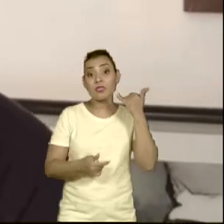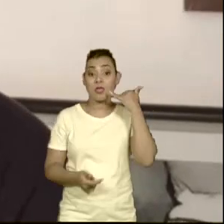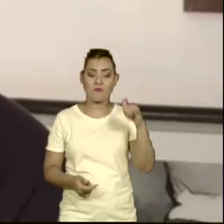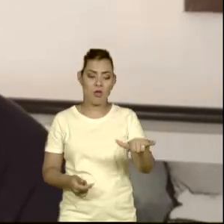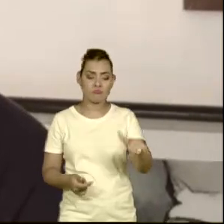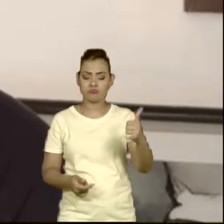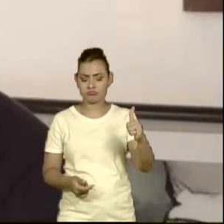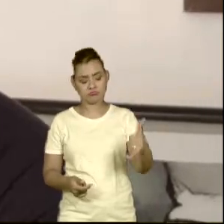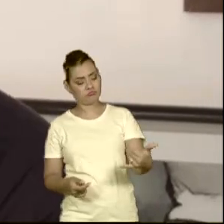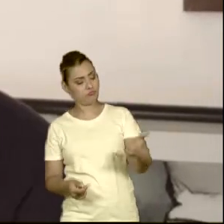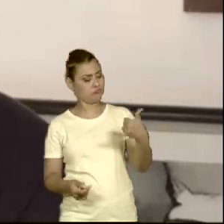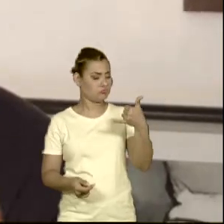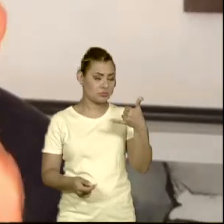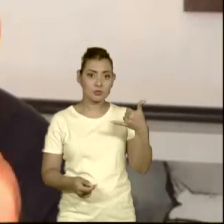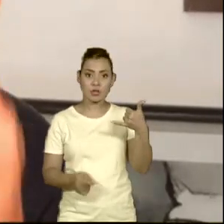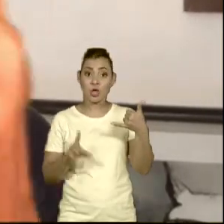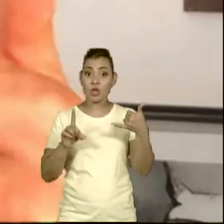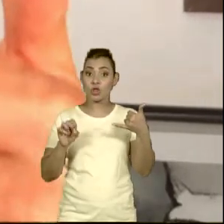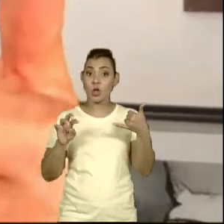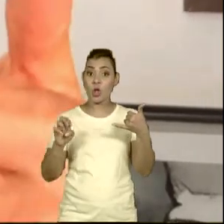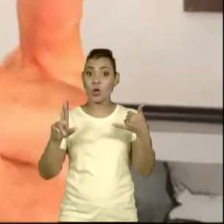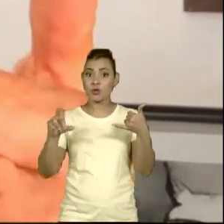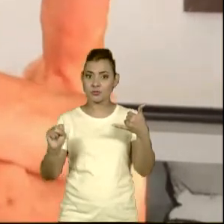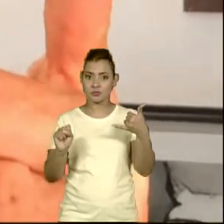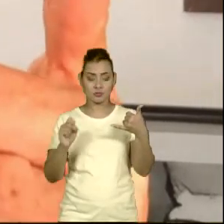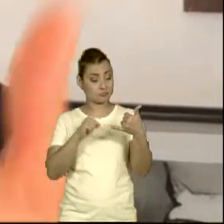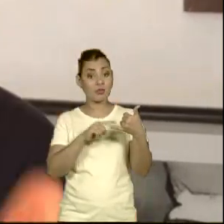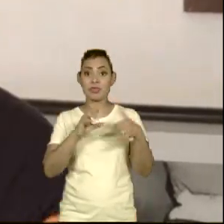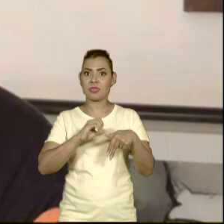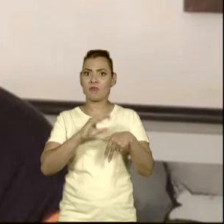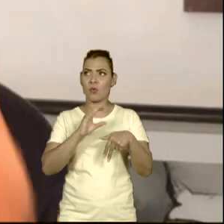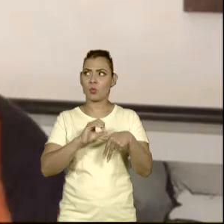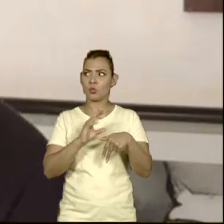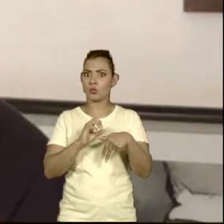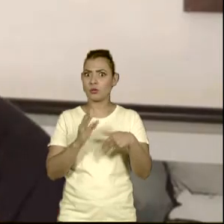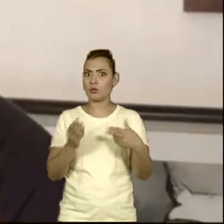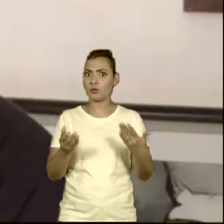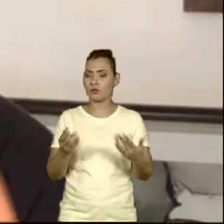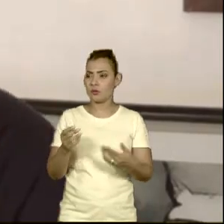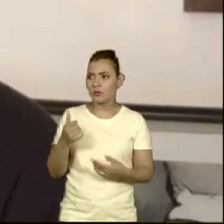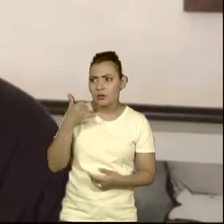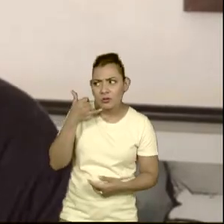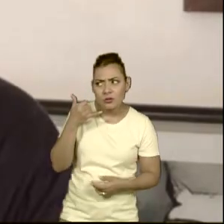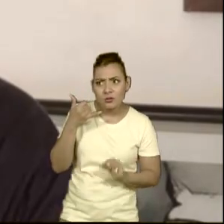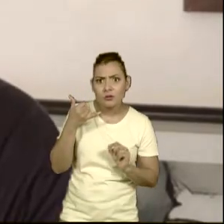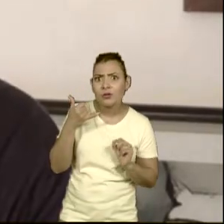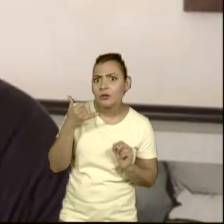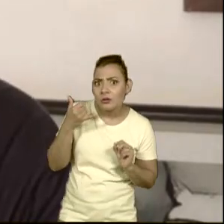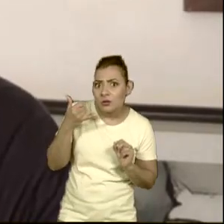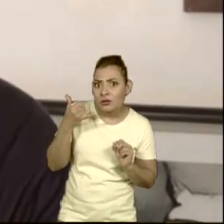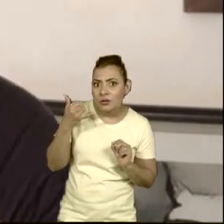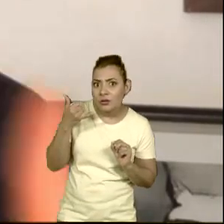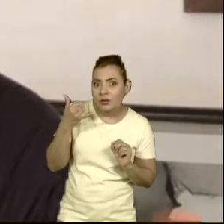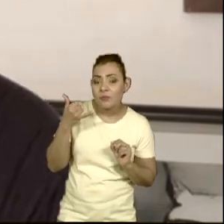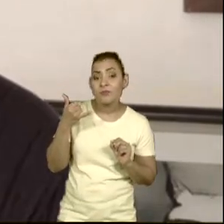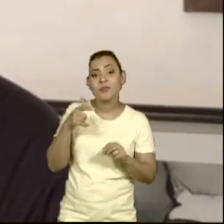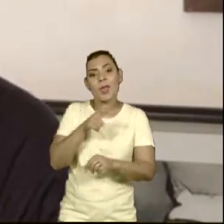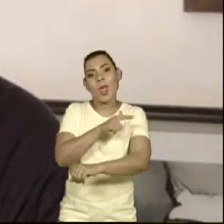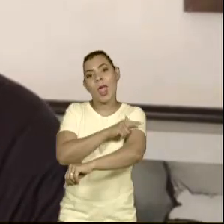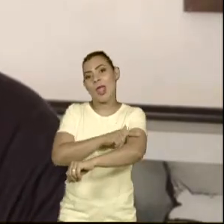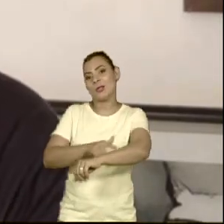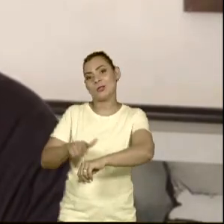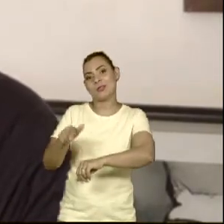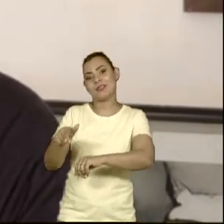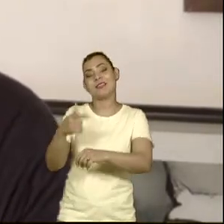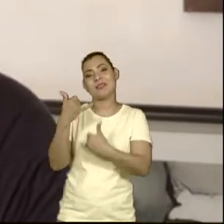telefone, Dolores, fala, Fê, TV Cultura, eu falei, ui, a Zita Bressani, muito gentil,